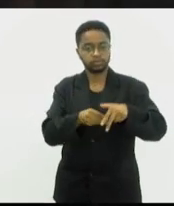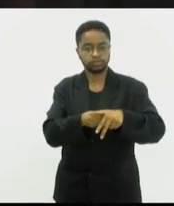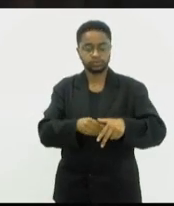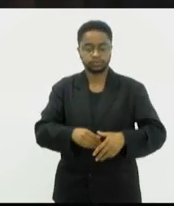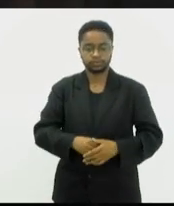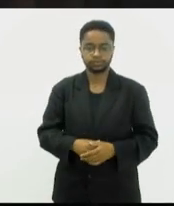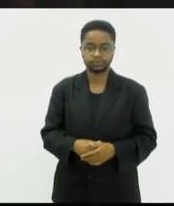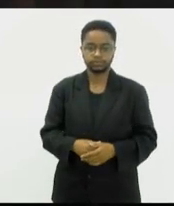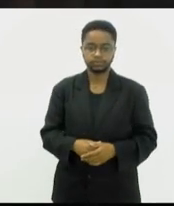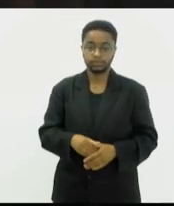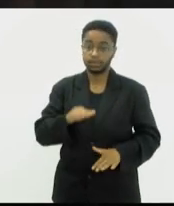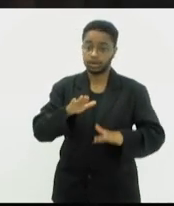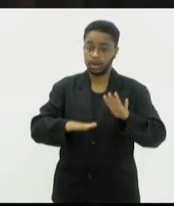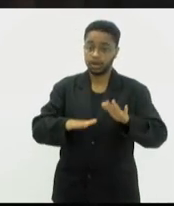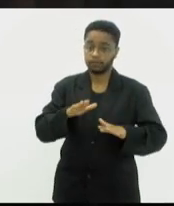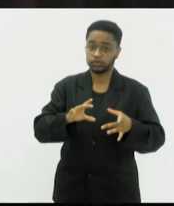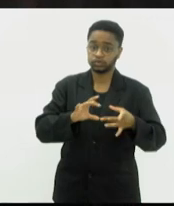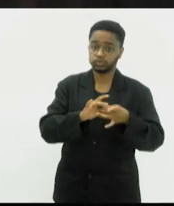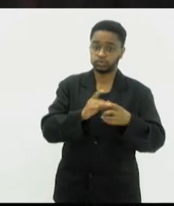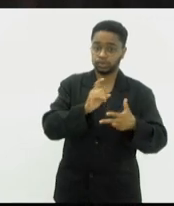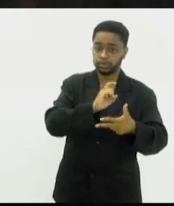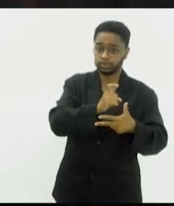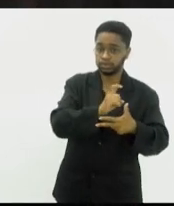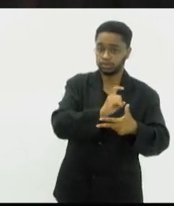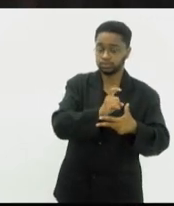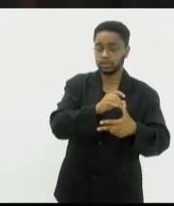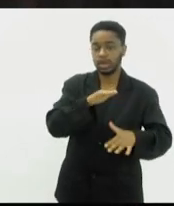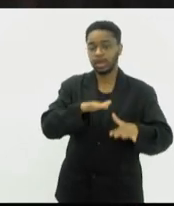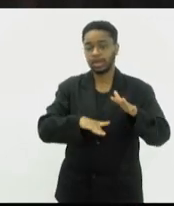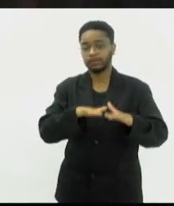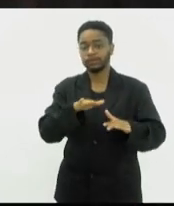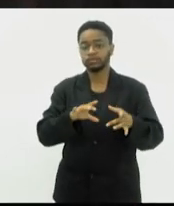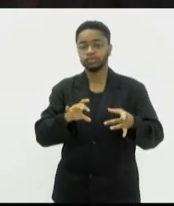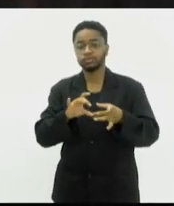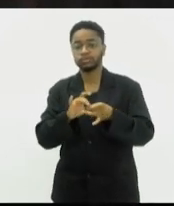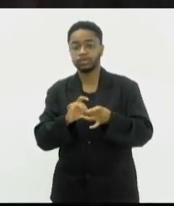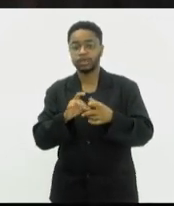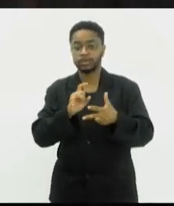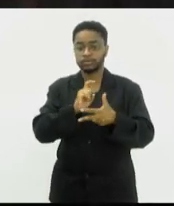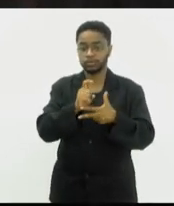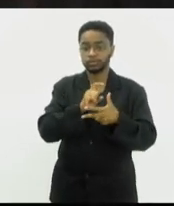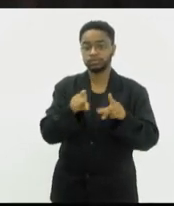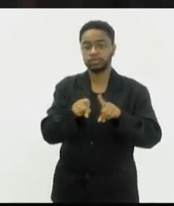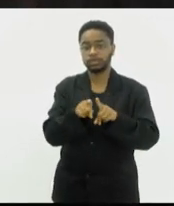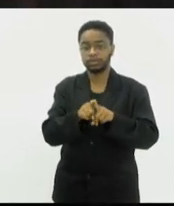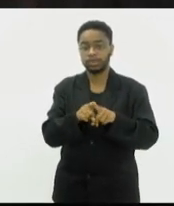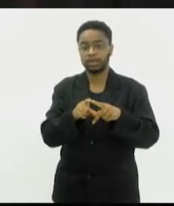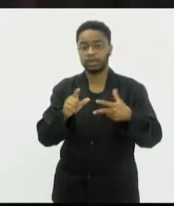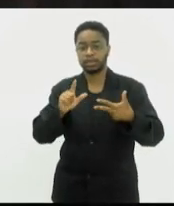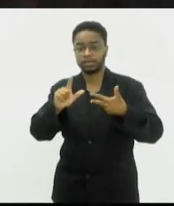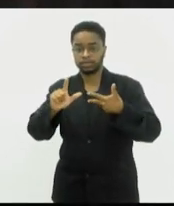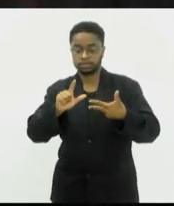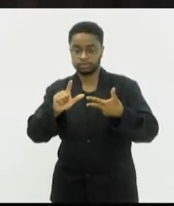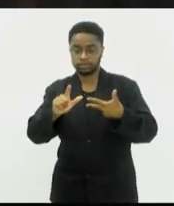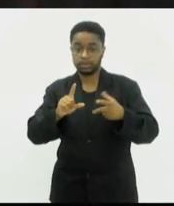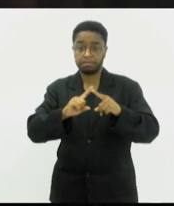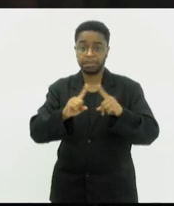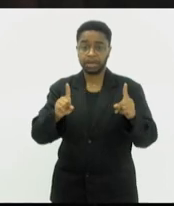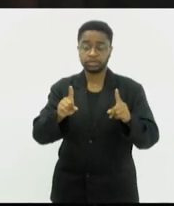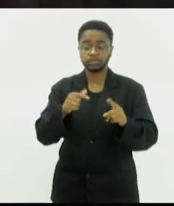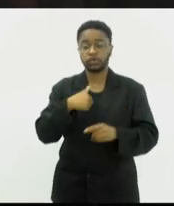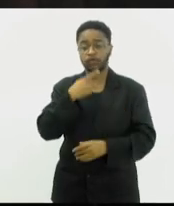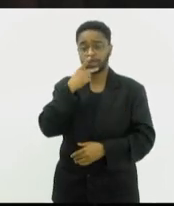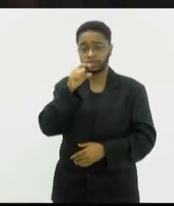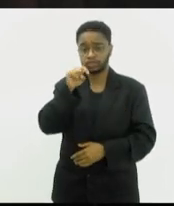muitas vezes envolvendo executivo, outras vezes envolvendo executivo e os parlamentos. E não estou falando só